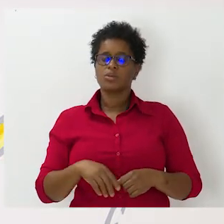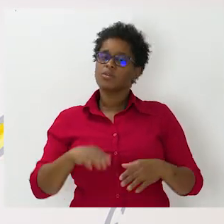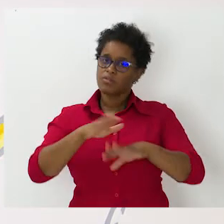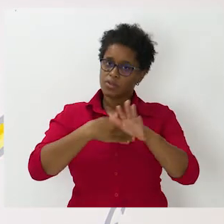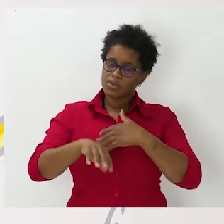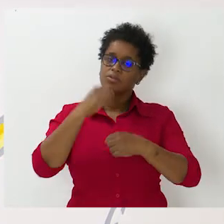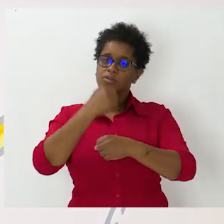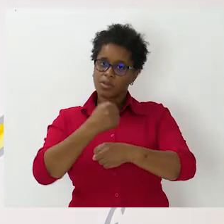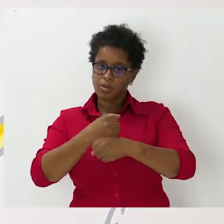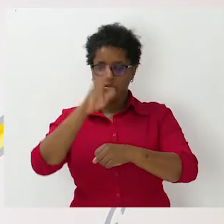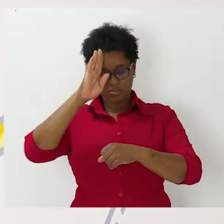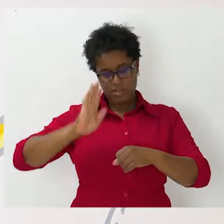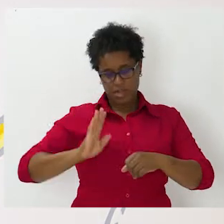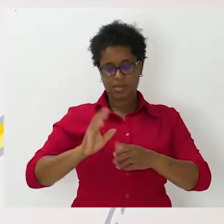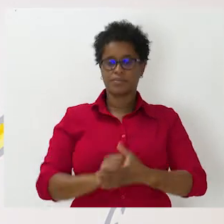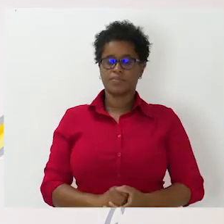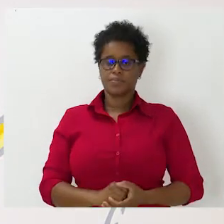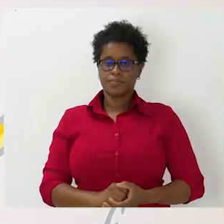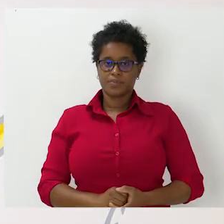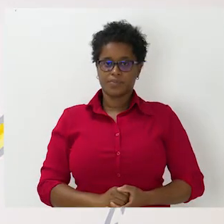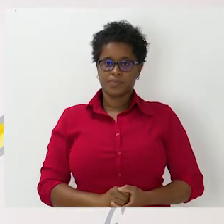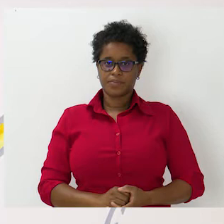prestavam serviços militares,